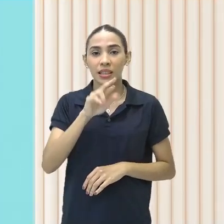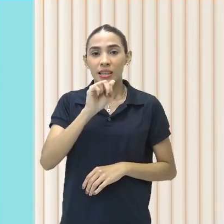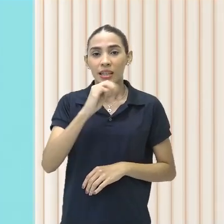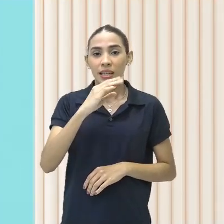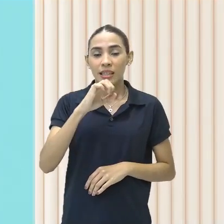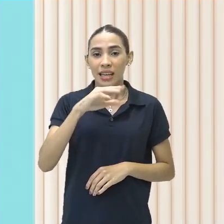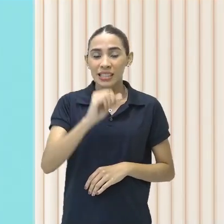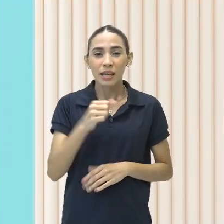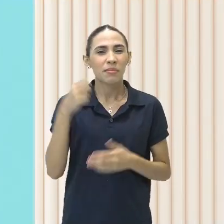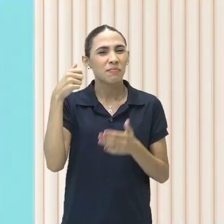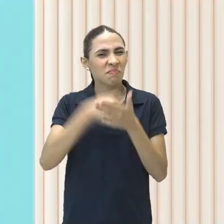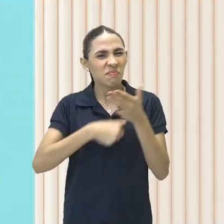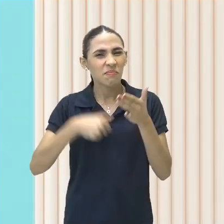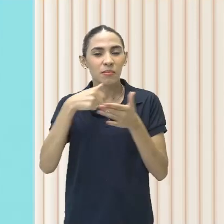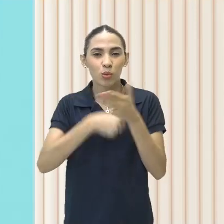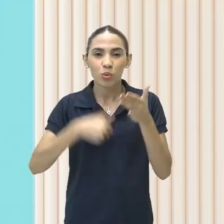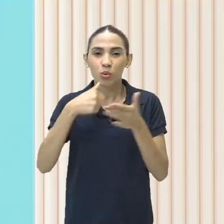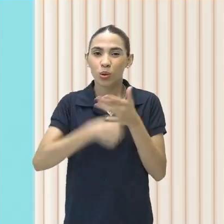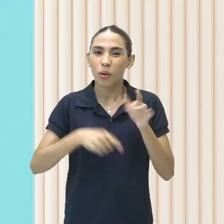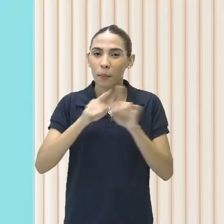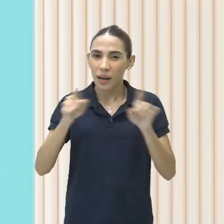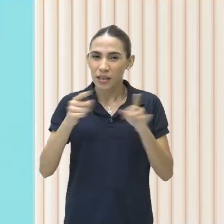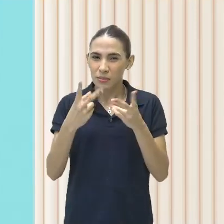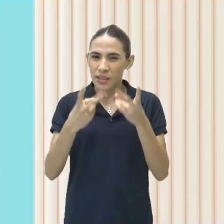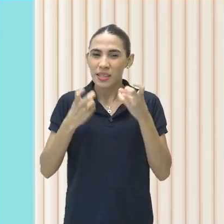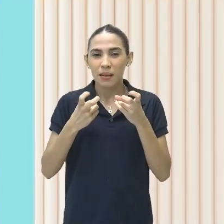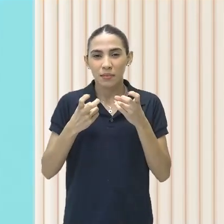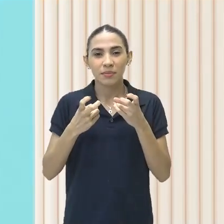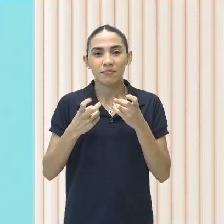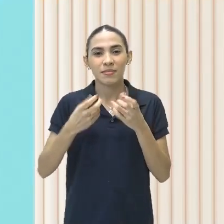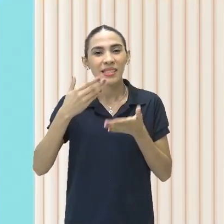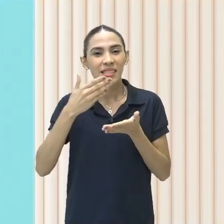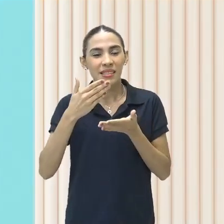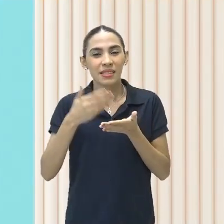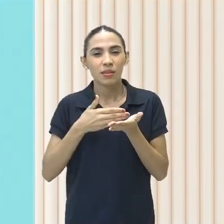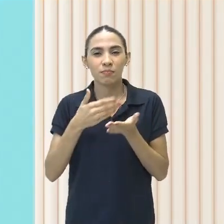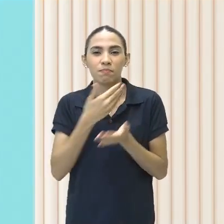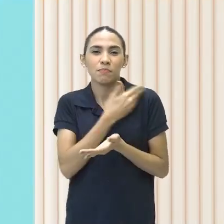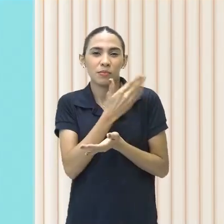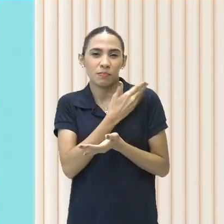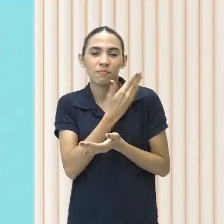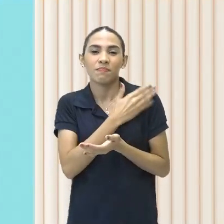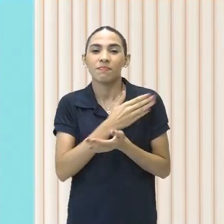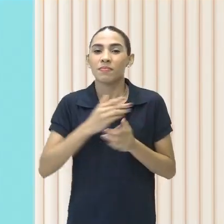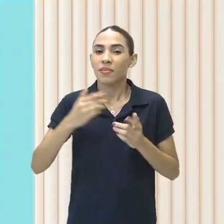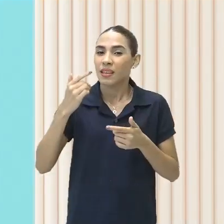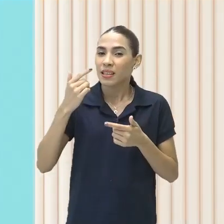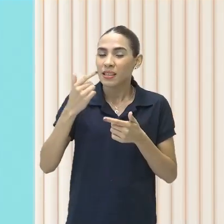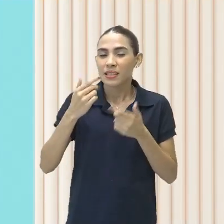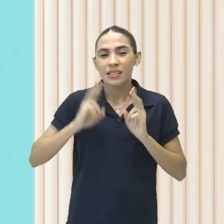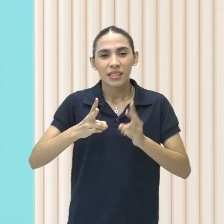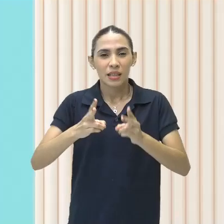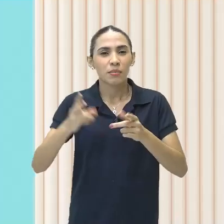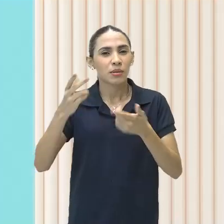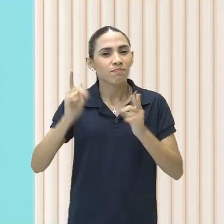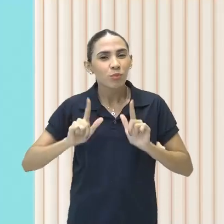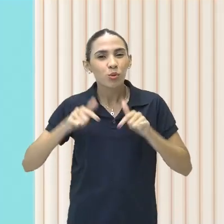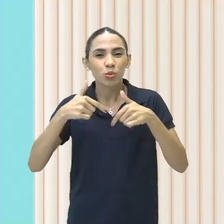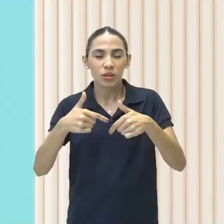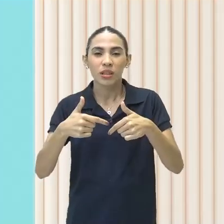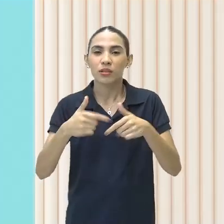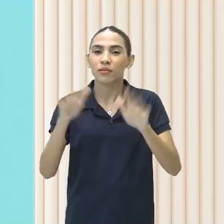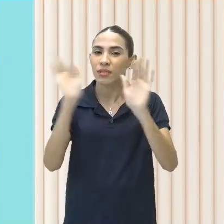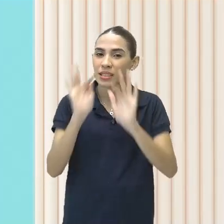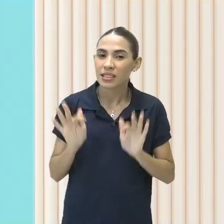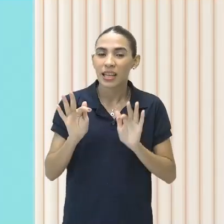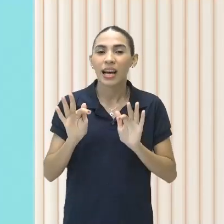pelo seu rosto, mas vê que ela é expulsa do seu meio. Então, elas sempre estão lutando pela sua felicidade, lutando pela causa,